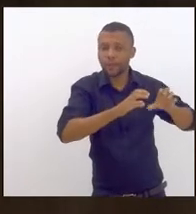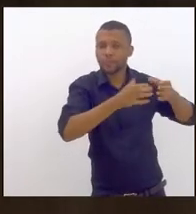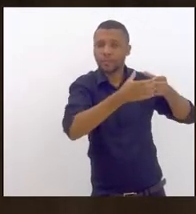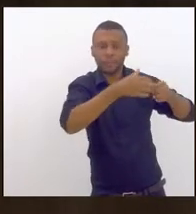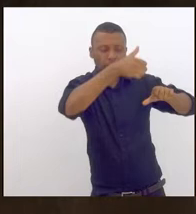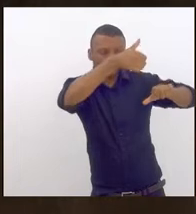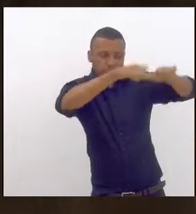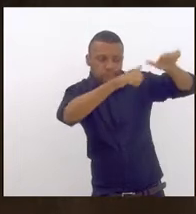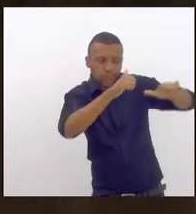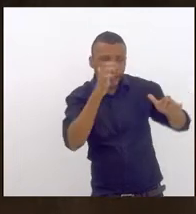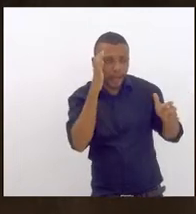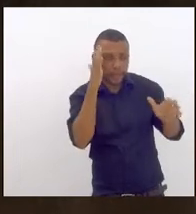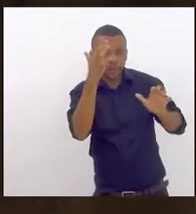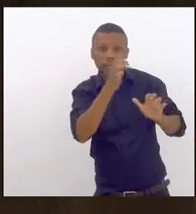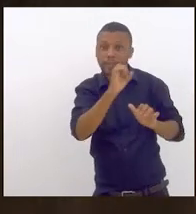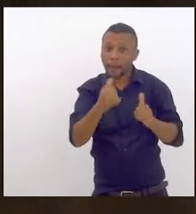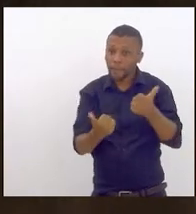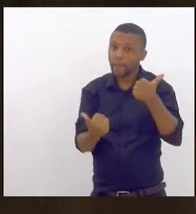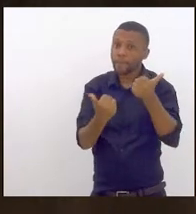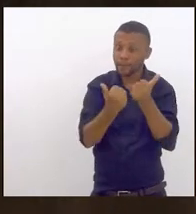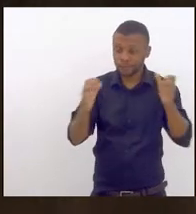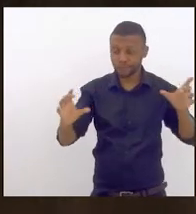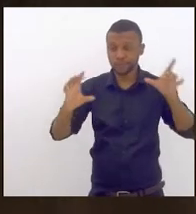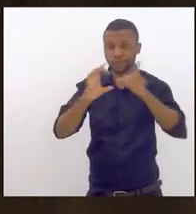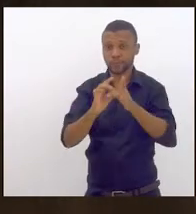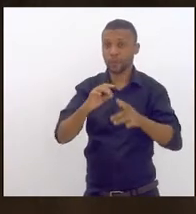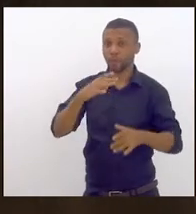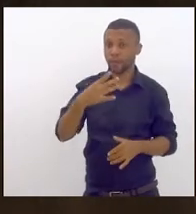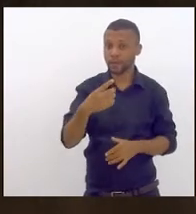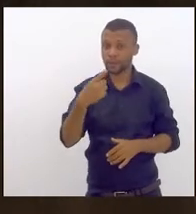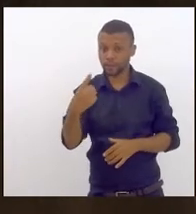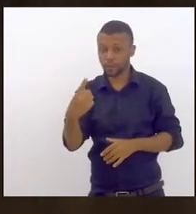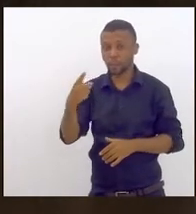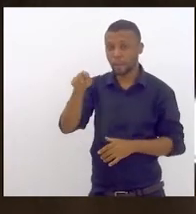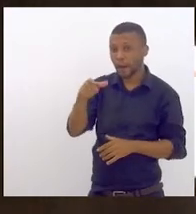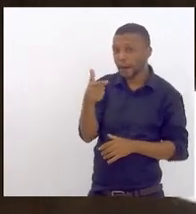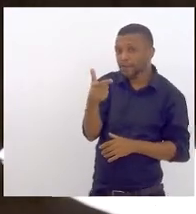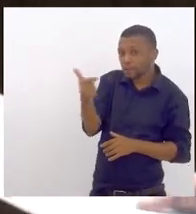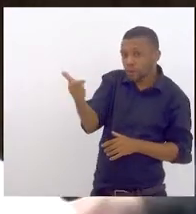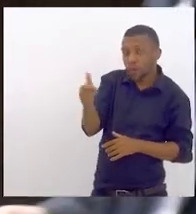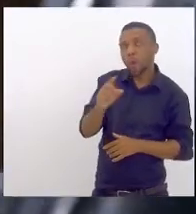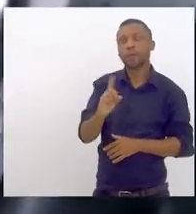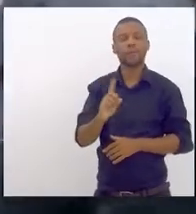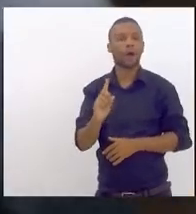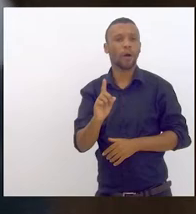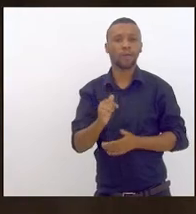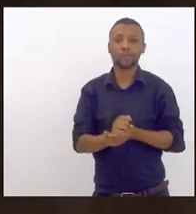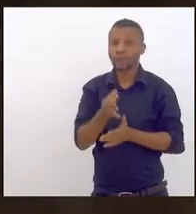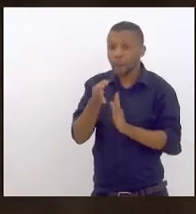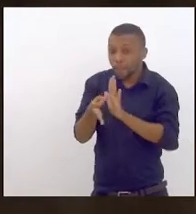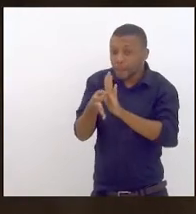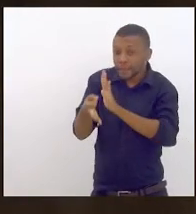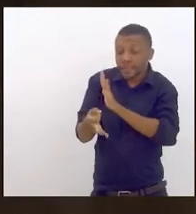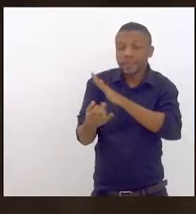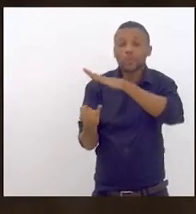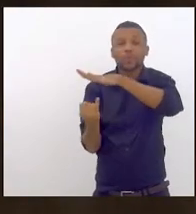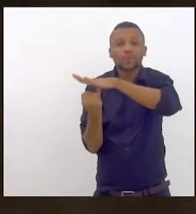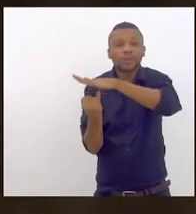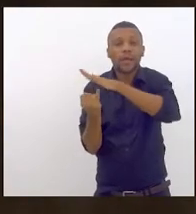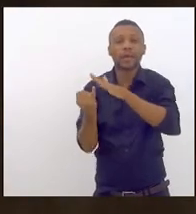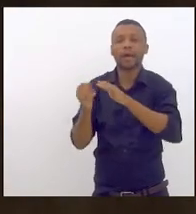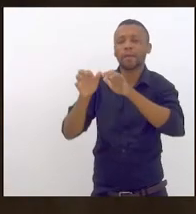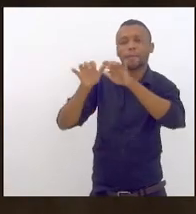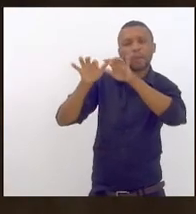é pela anexação ao 41 de 21 ou não. Parecer do INEA vem por escrito,